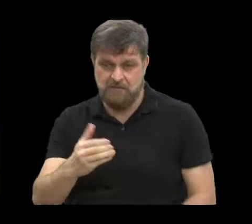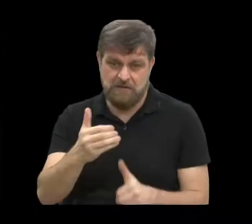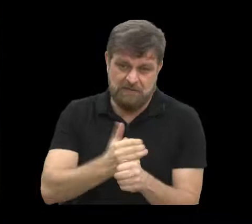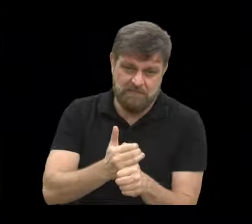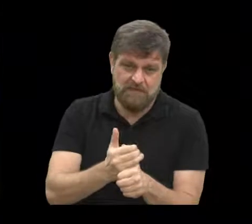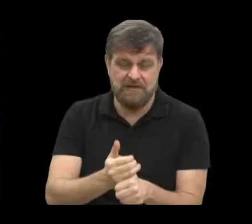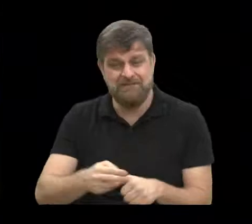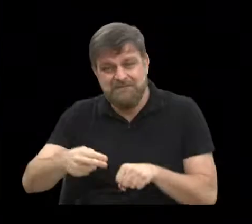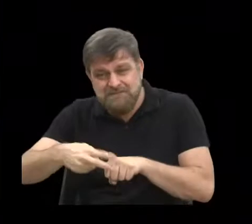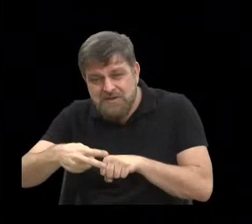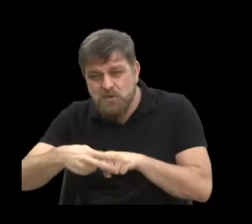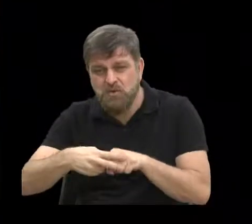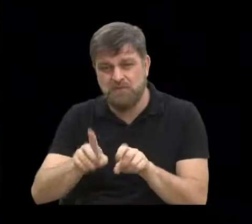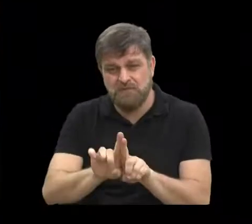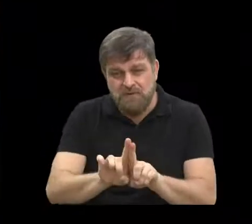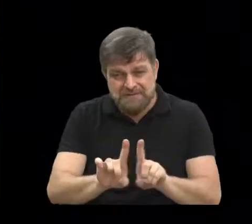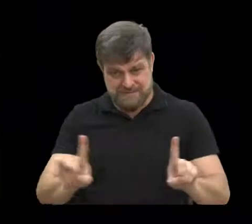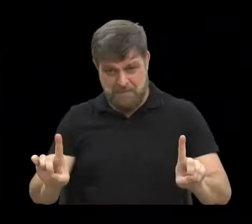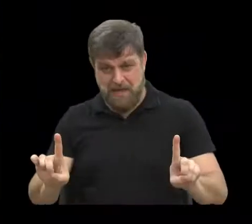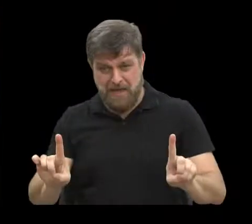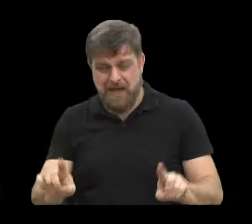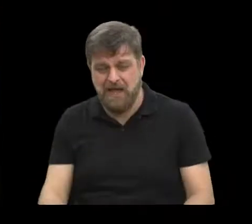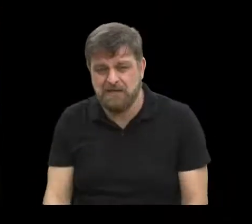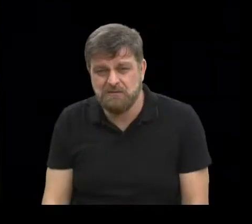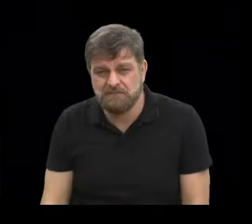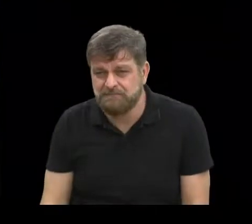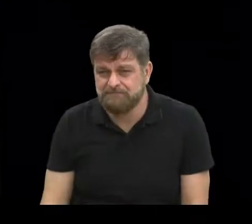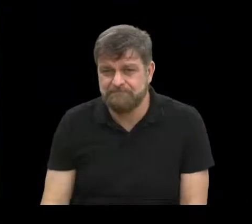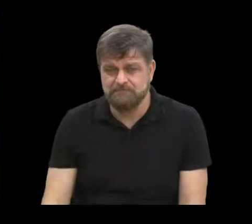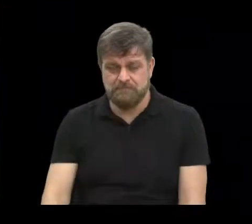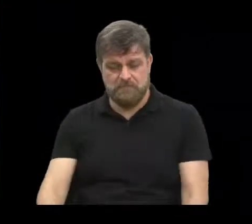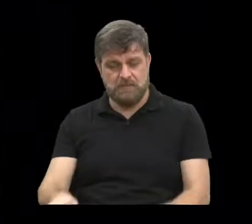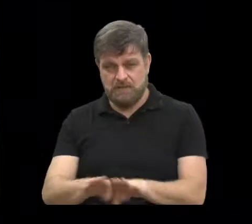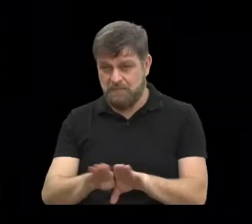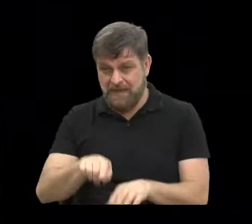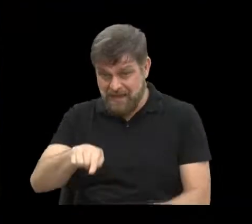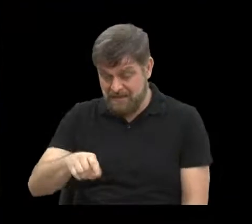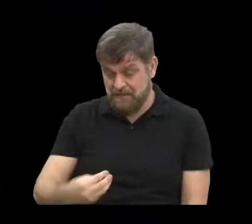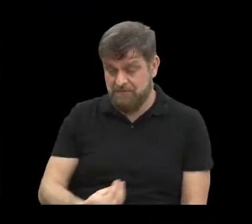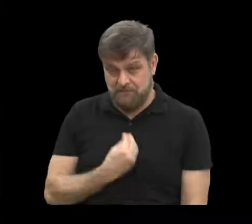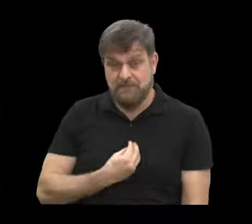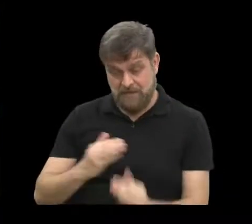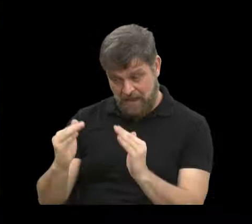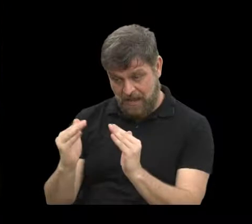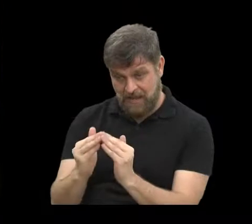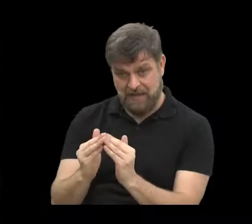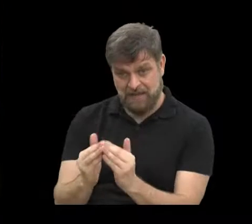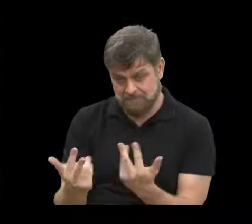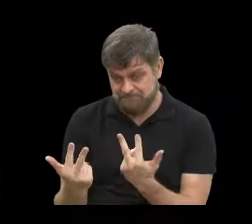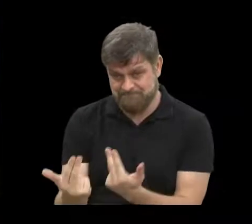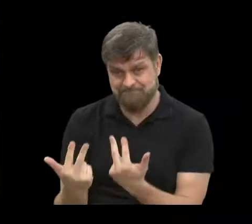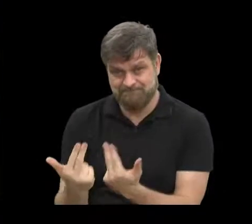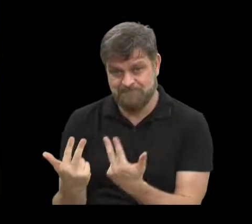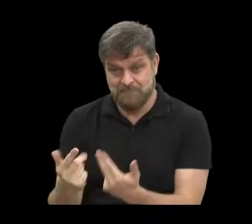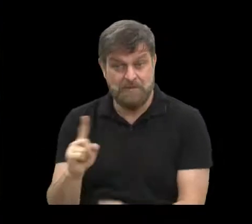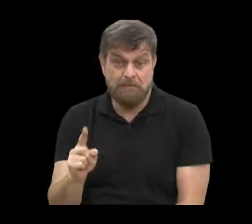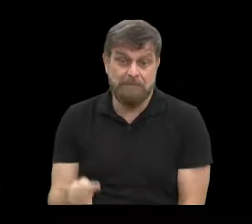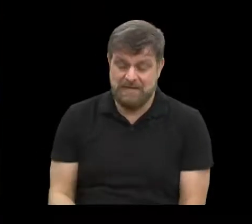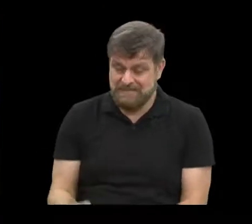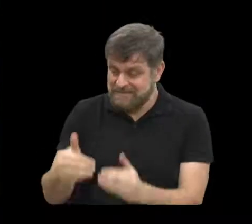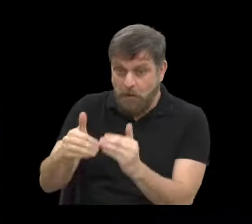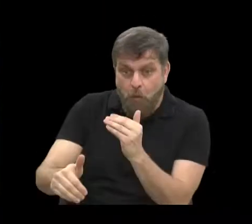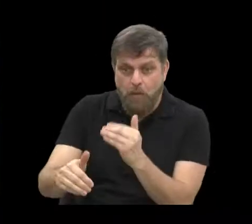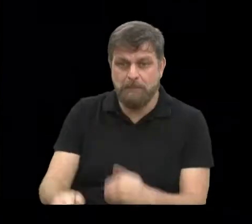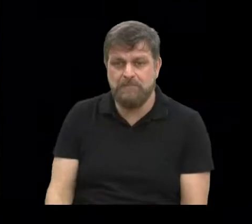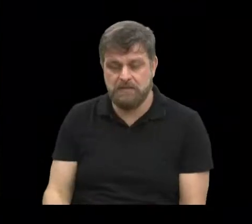divorciado, viúvo, separado de fato, como eu disse para vocês, ainda que vivam sob o mesmo teto do requerente, e